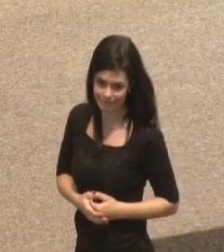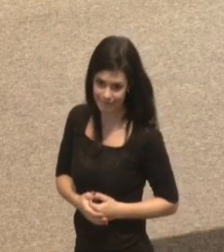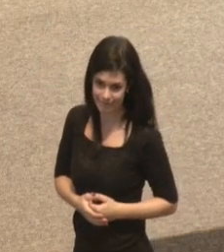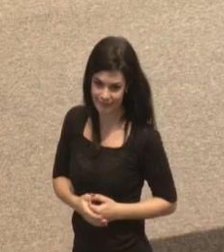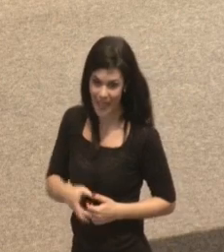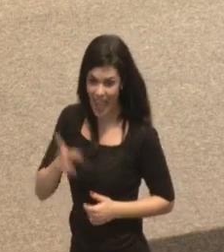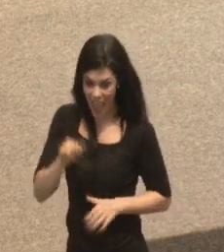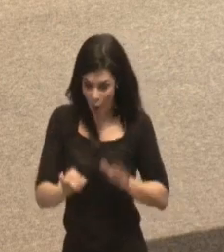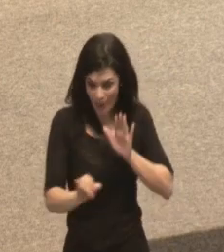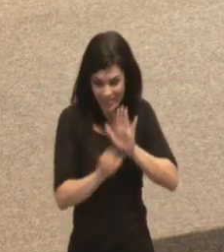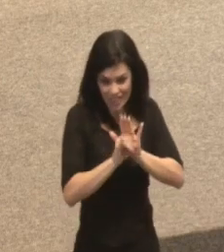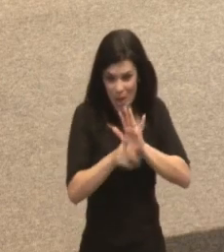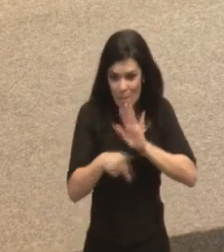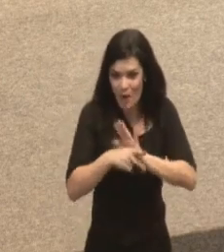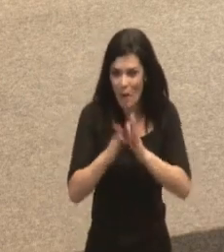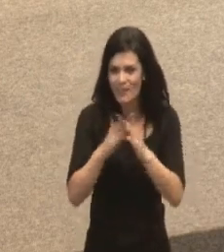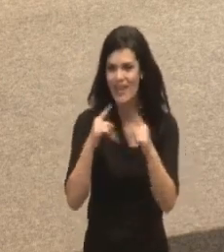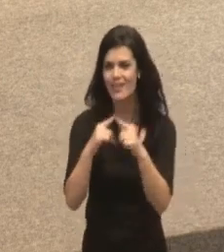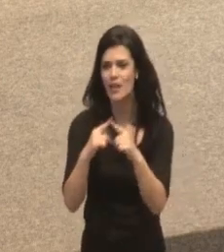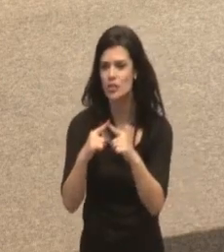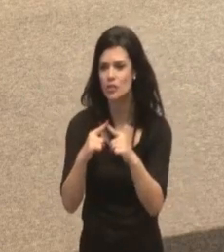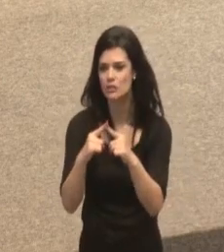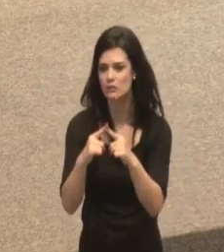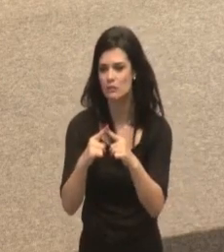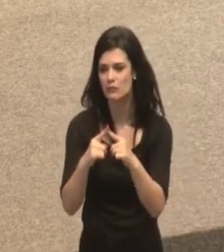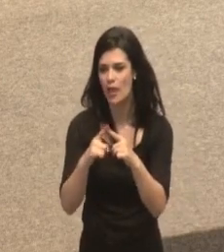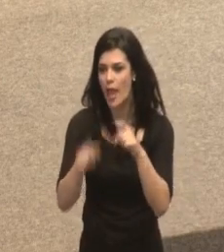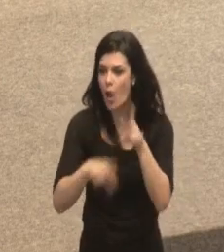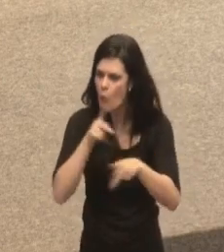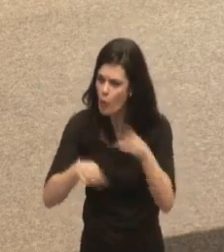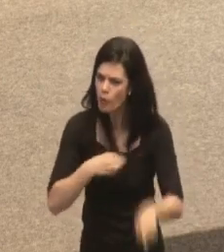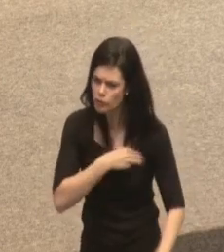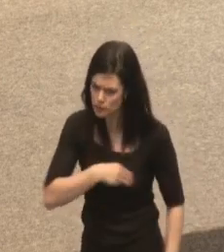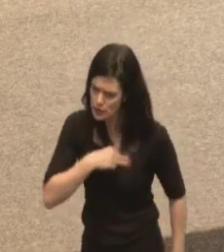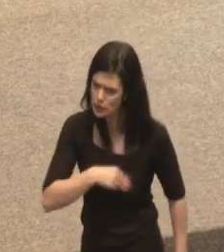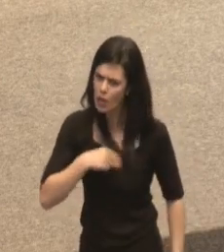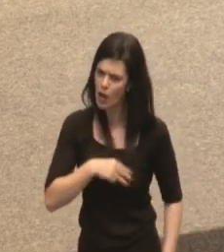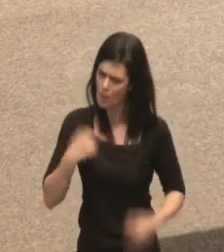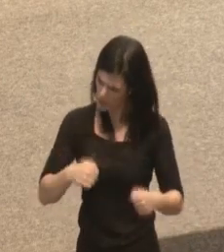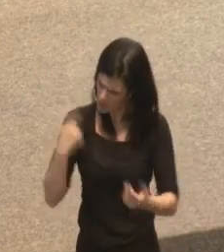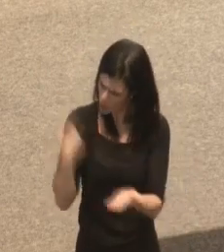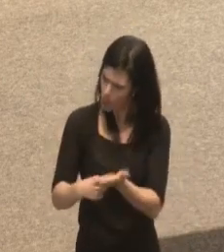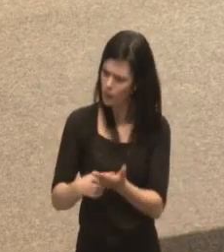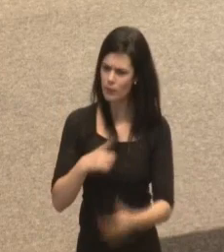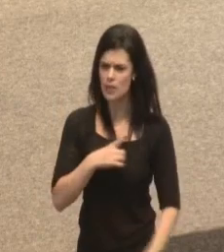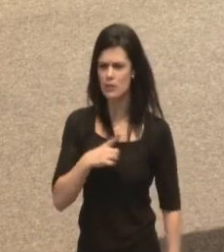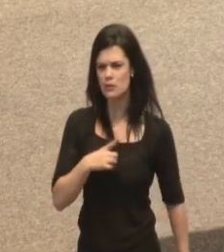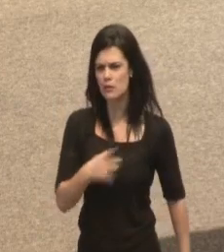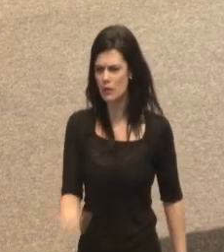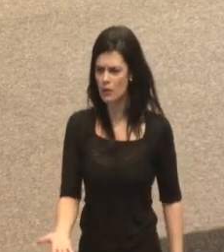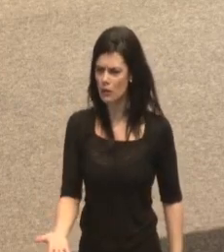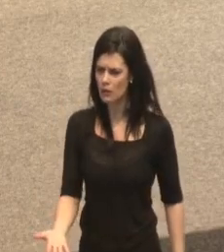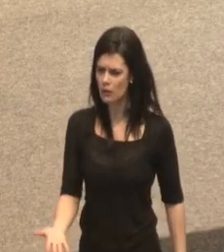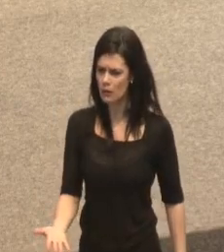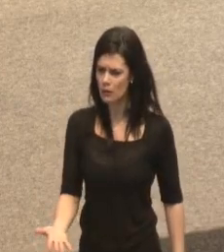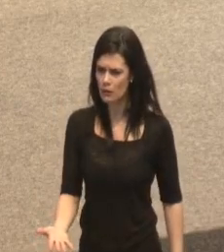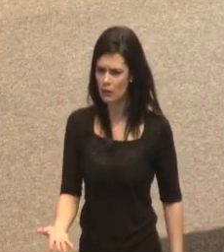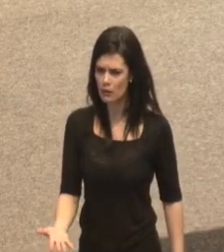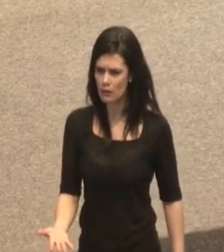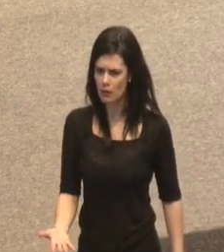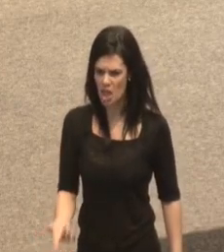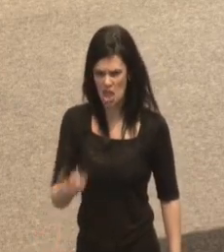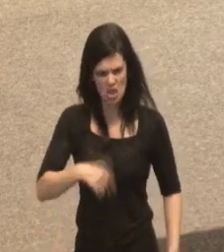identidade, irmãos, como igreja, como povo de Deus, povo missionário, povo de missão, povo que não professa